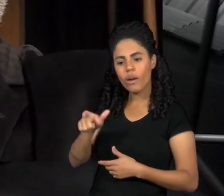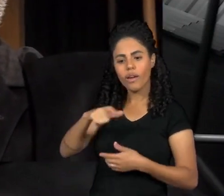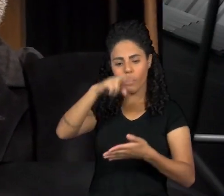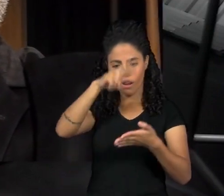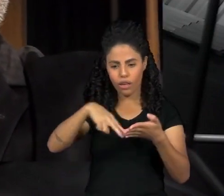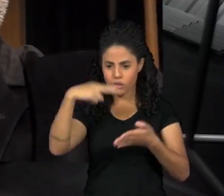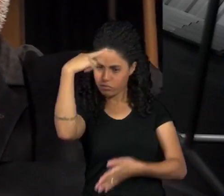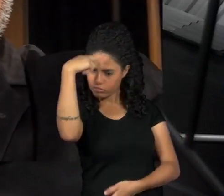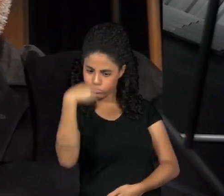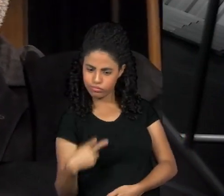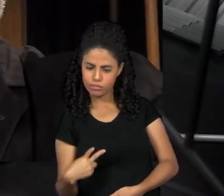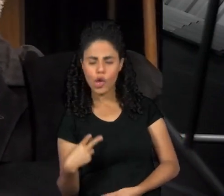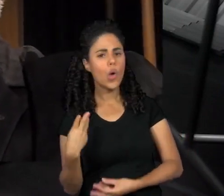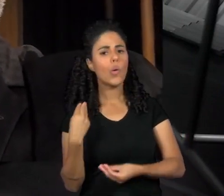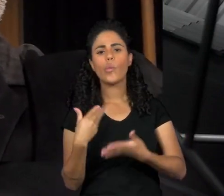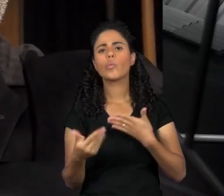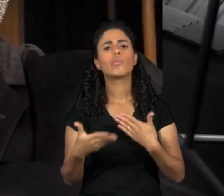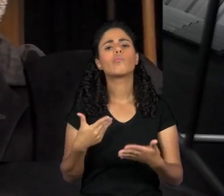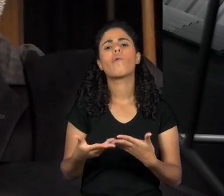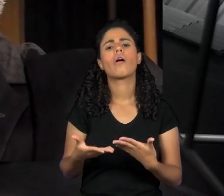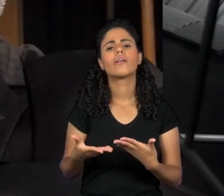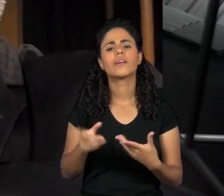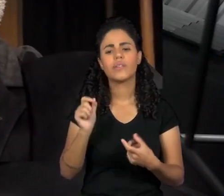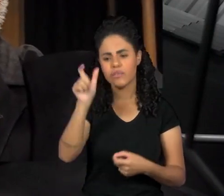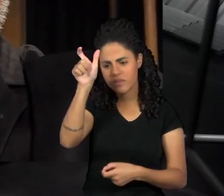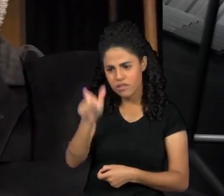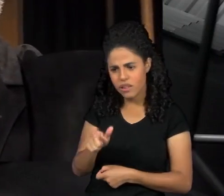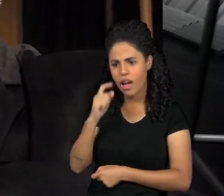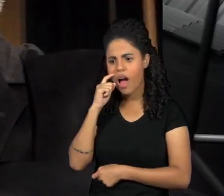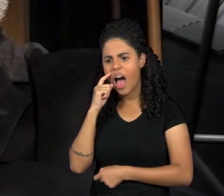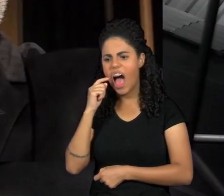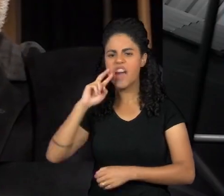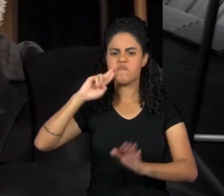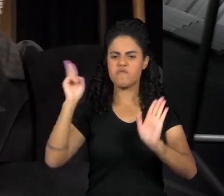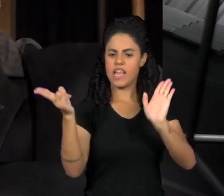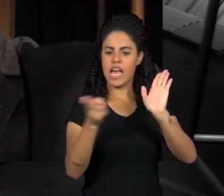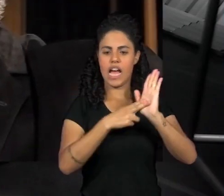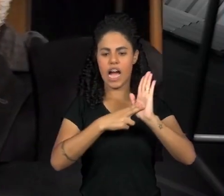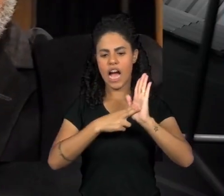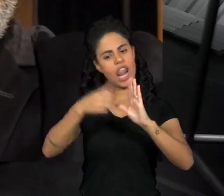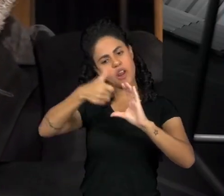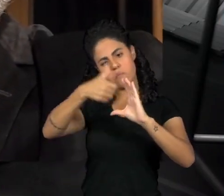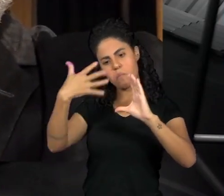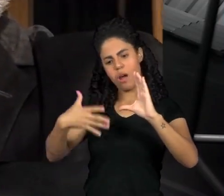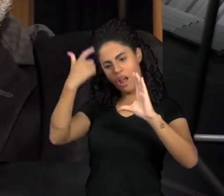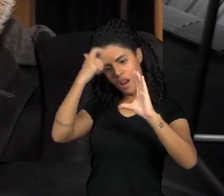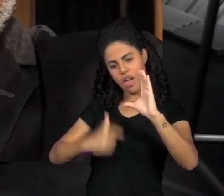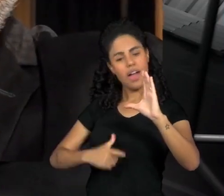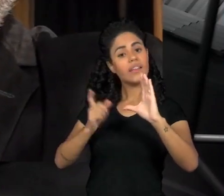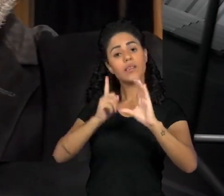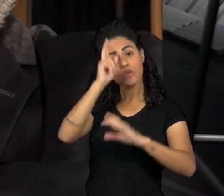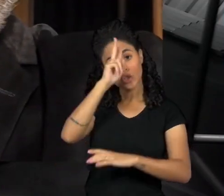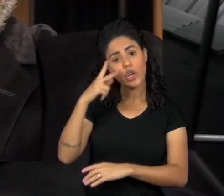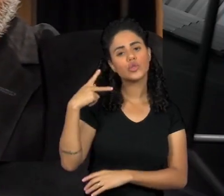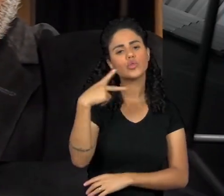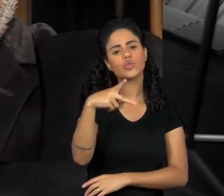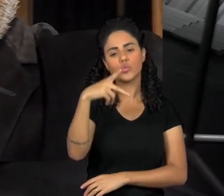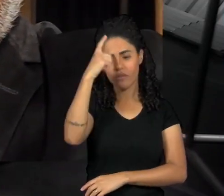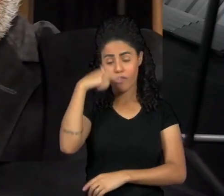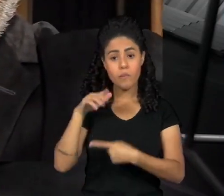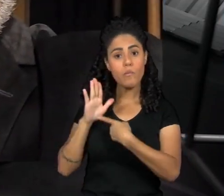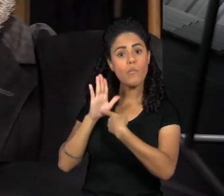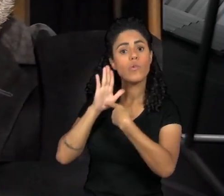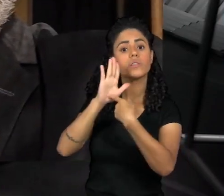como isto. Não importa apenas o que você autodeclara ou autodetermina. A sua história precisa te dizer isso e você precisa